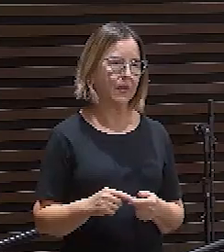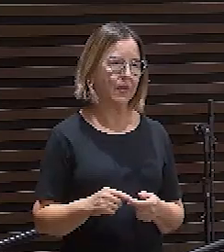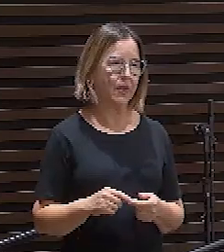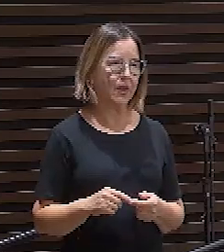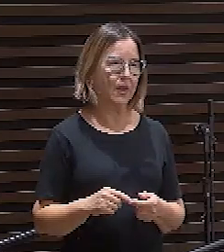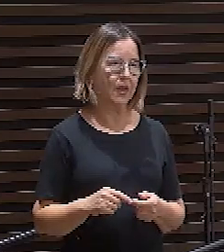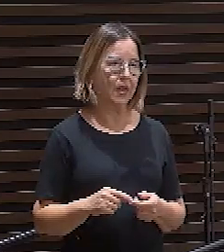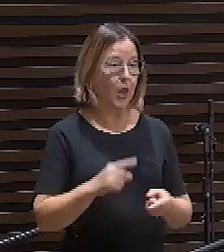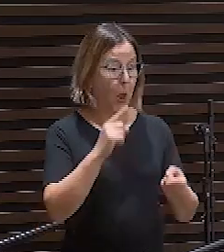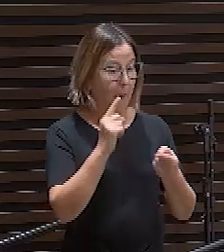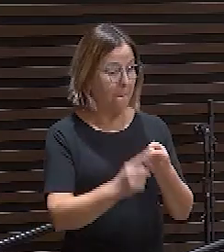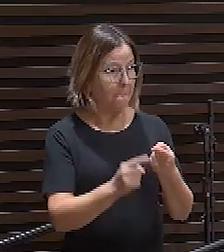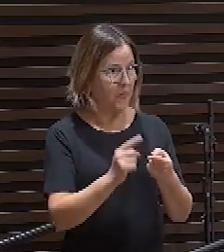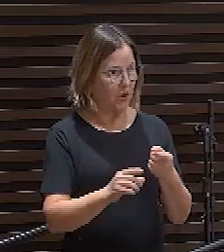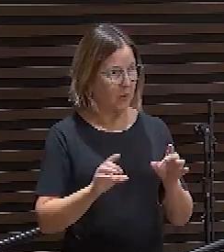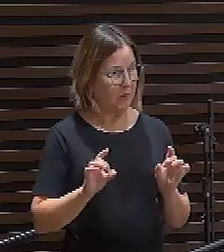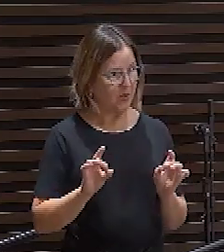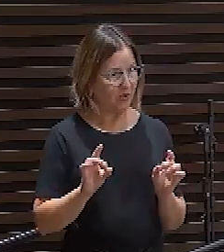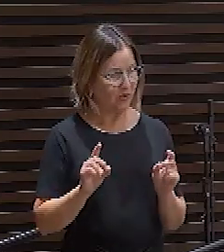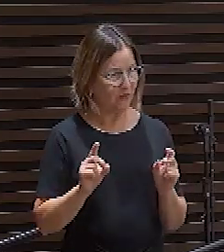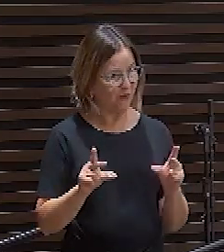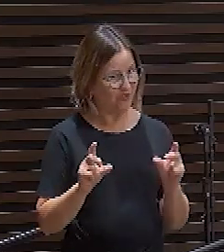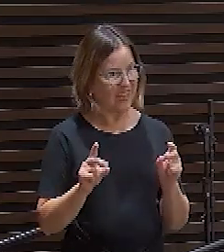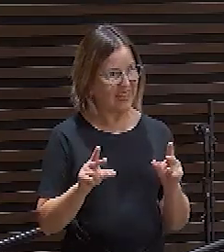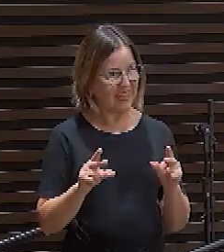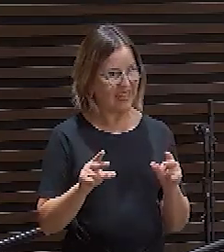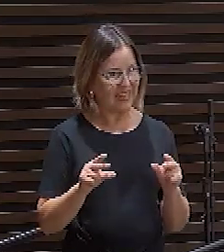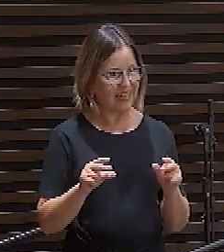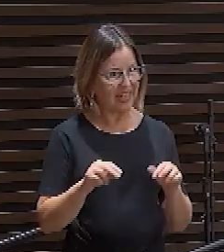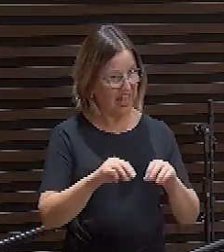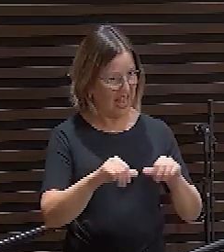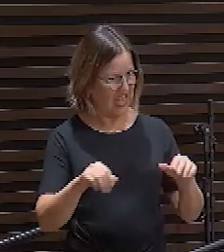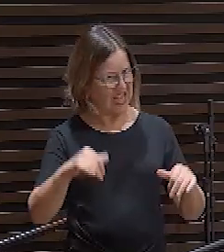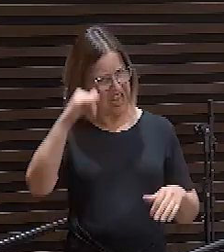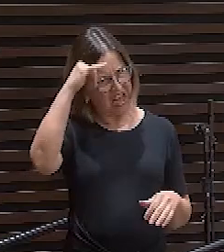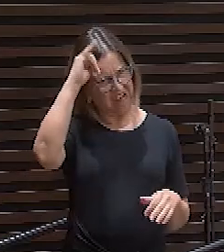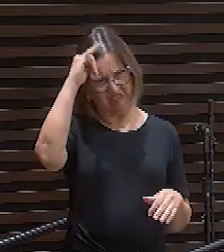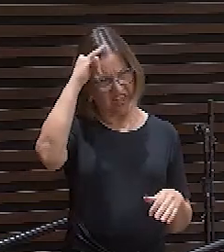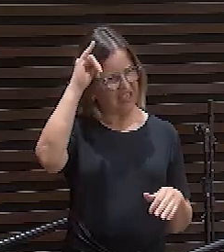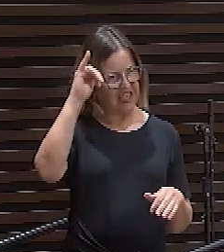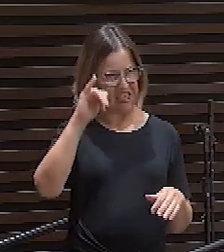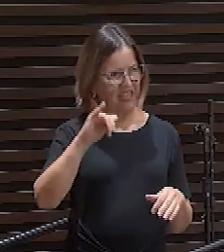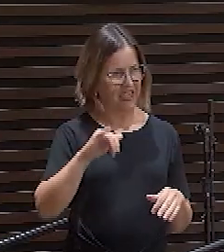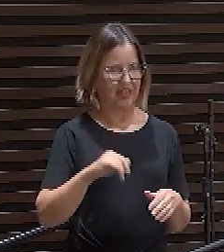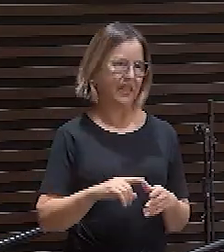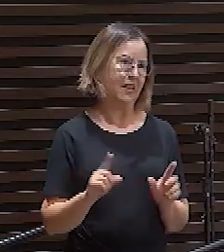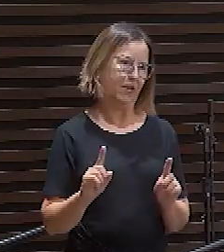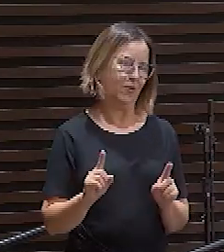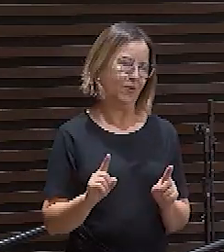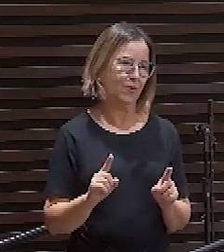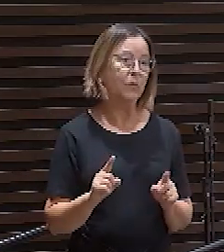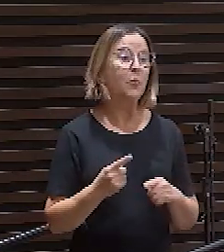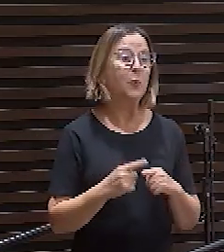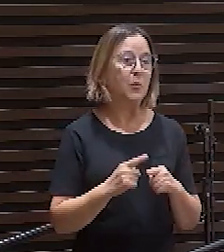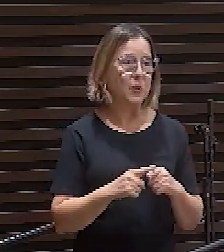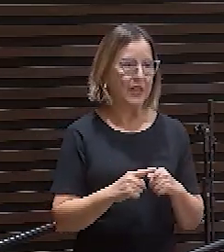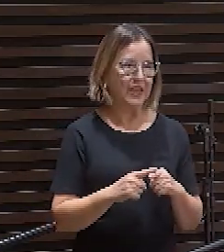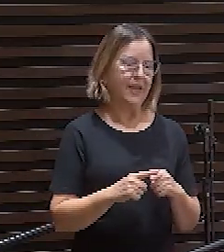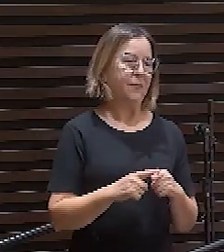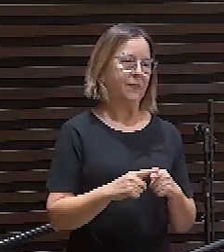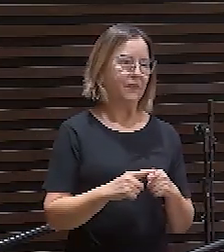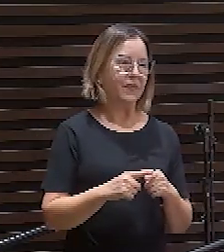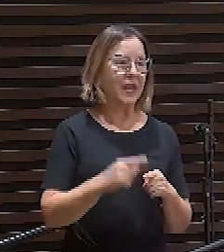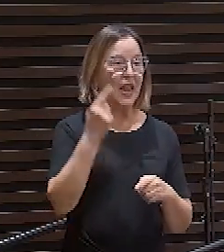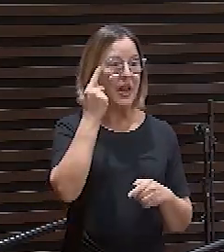por um período de 49 anos. Quando chegava no ano do jubileu, as terras eram devolvidas para